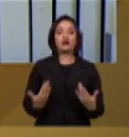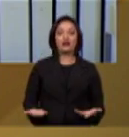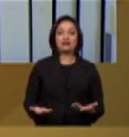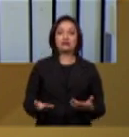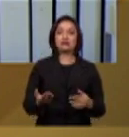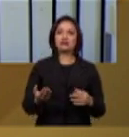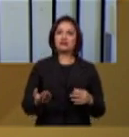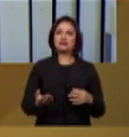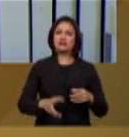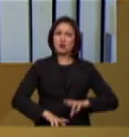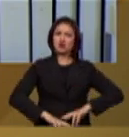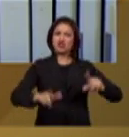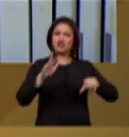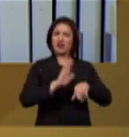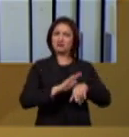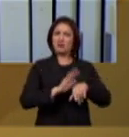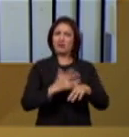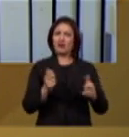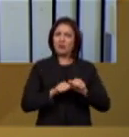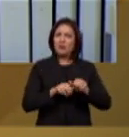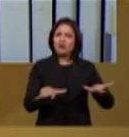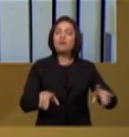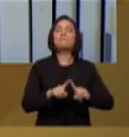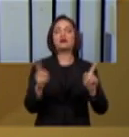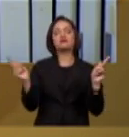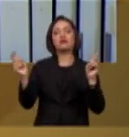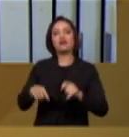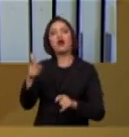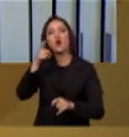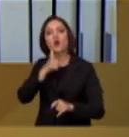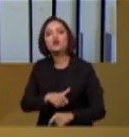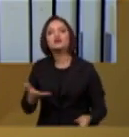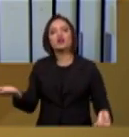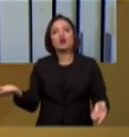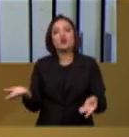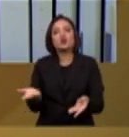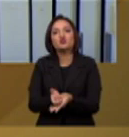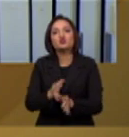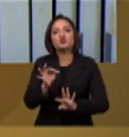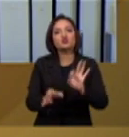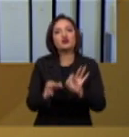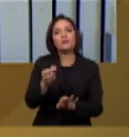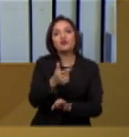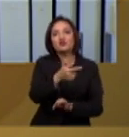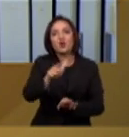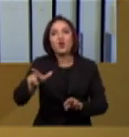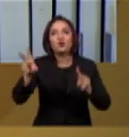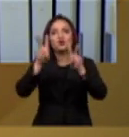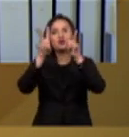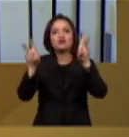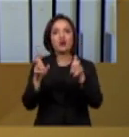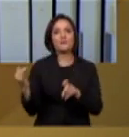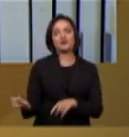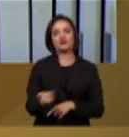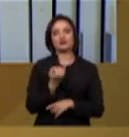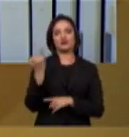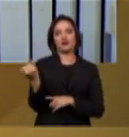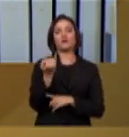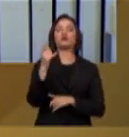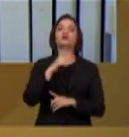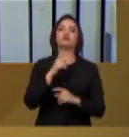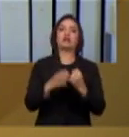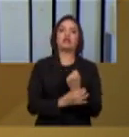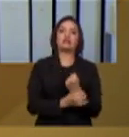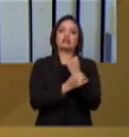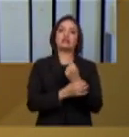pandemia, conseguimos ainda dar vazão ao julgamento de outras questões também preteríveis à necessidade de